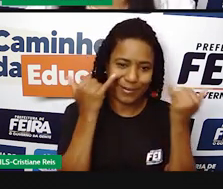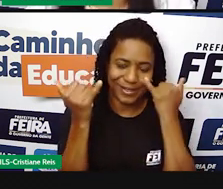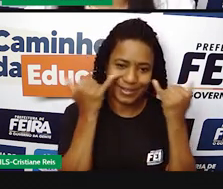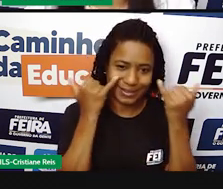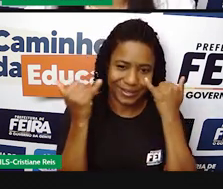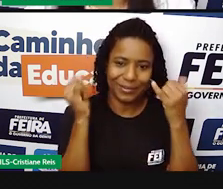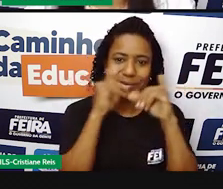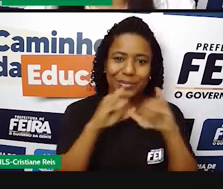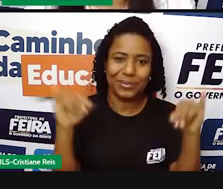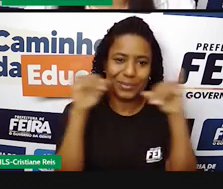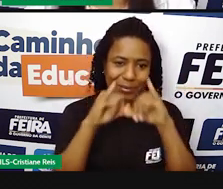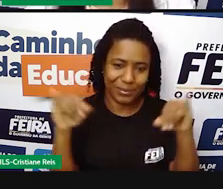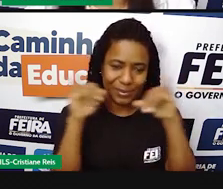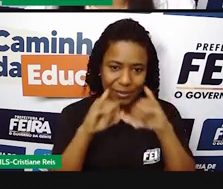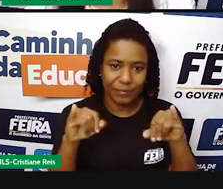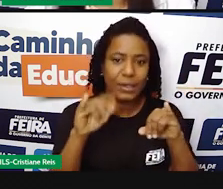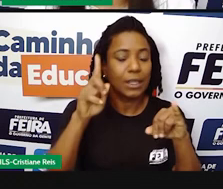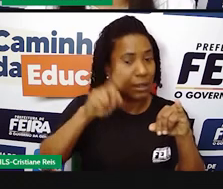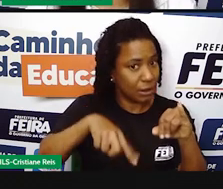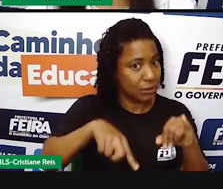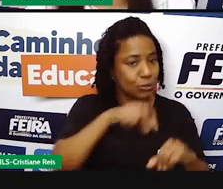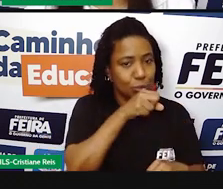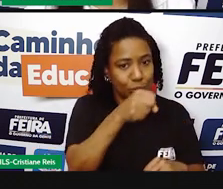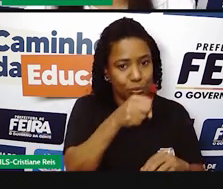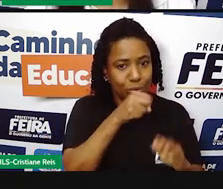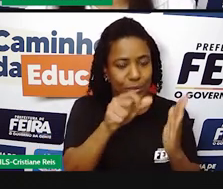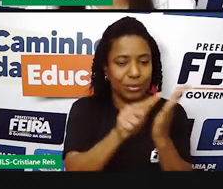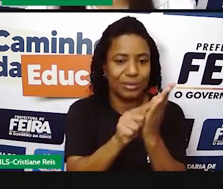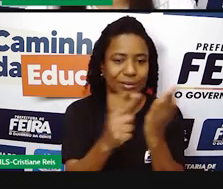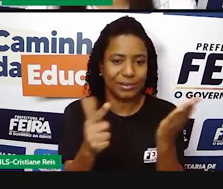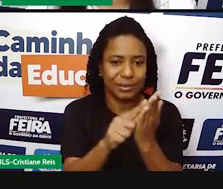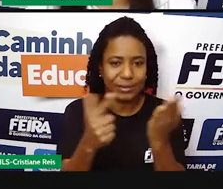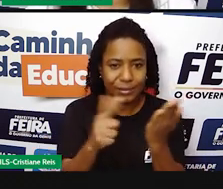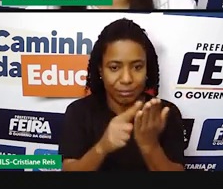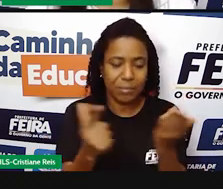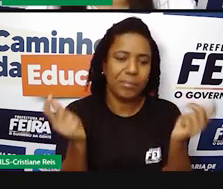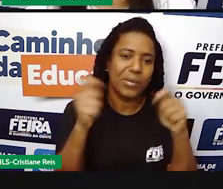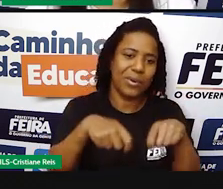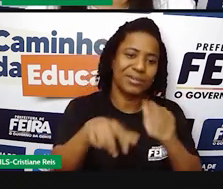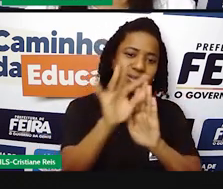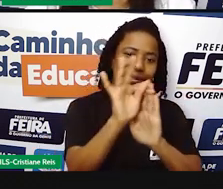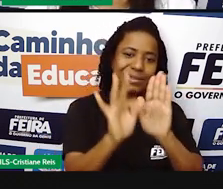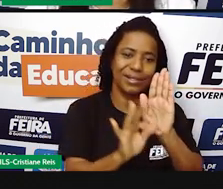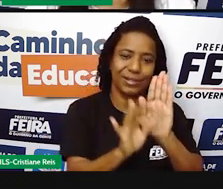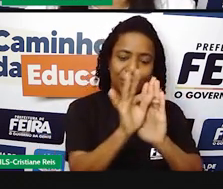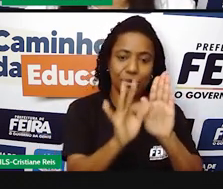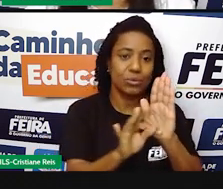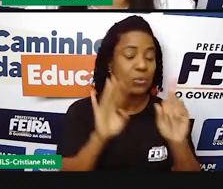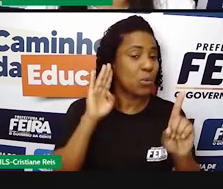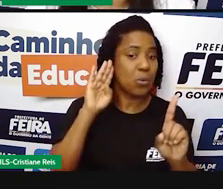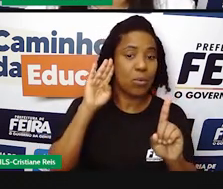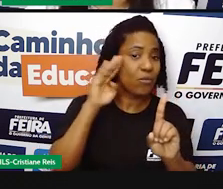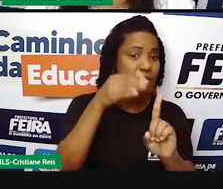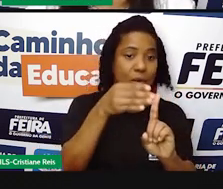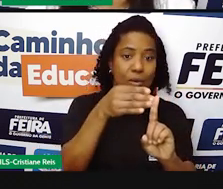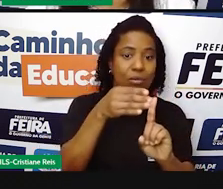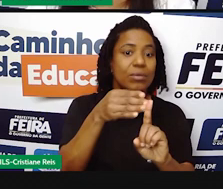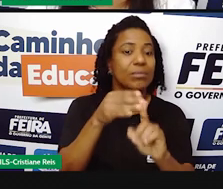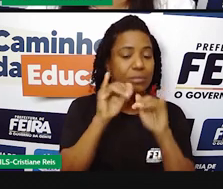jornalístico. E também faz parte aí, né, dos tipos de textos que tem como função